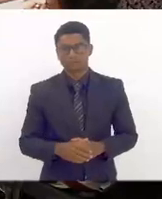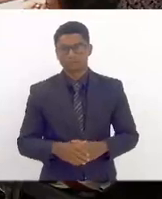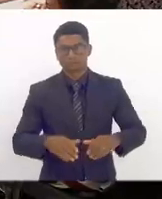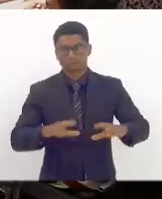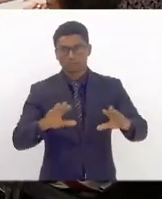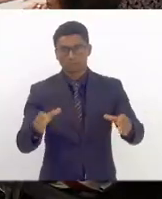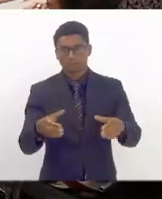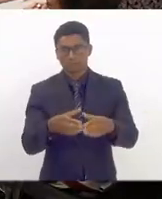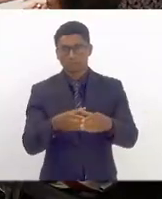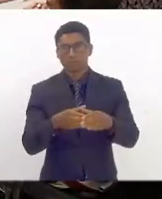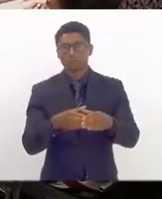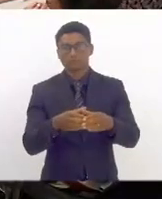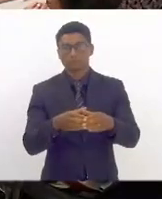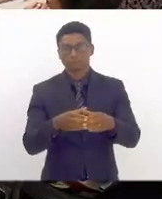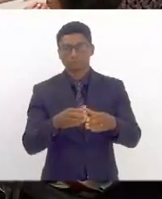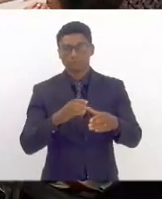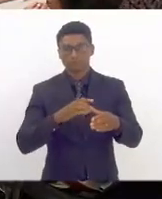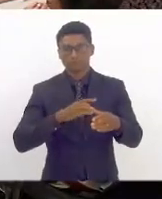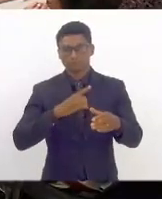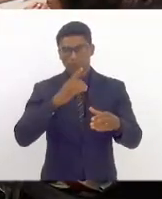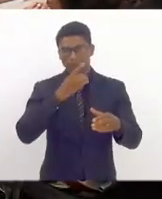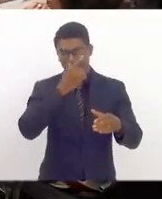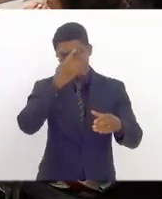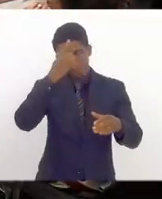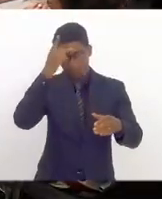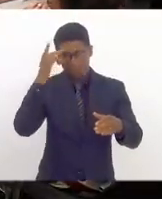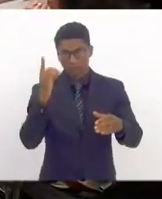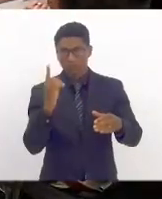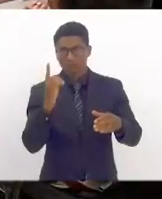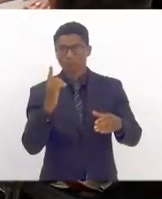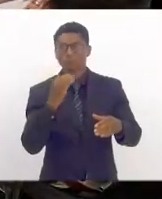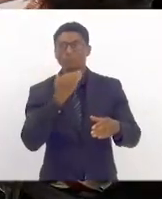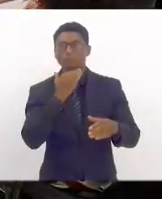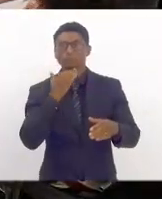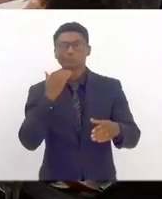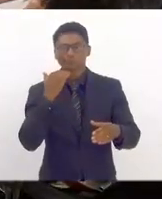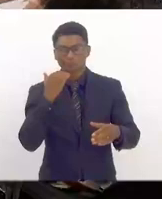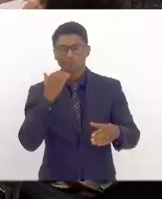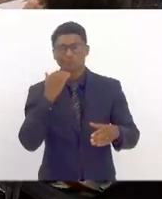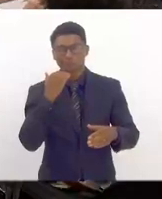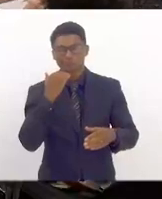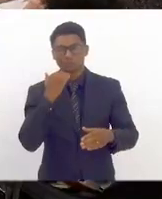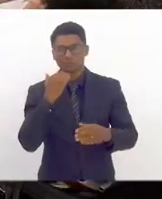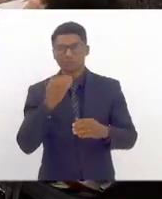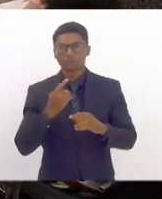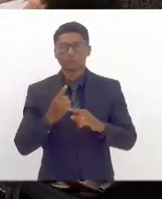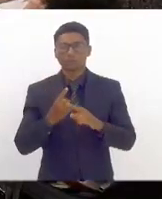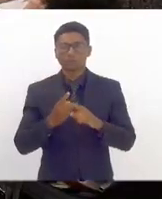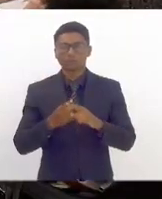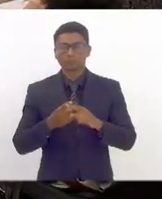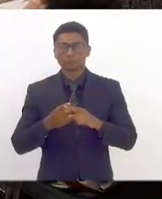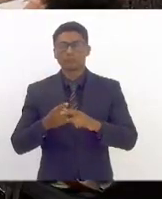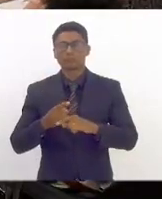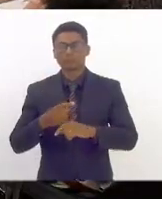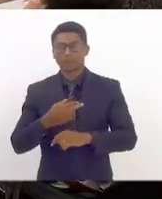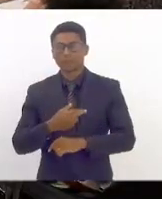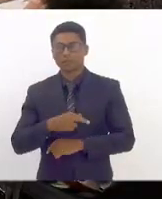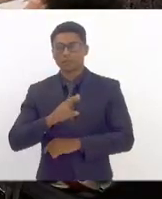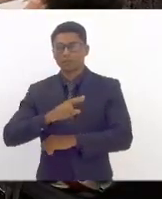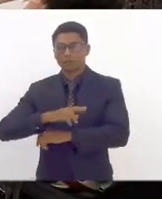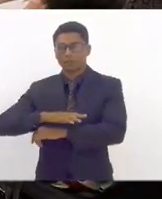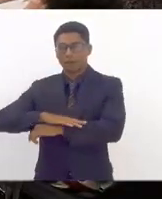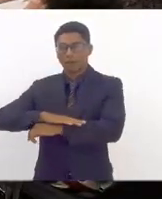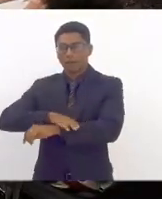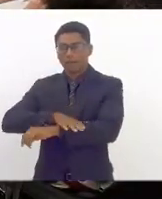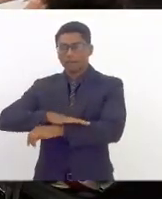teve um membro seu que faleceu né Por uma questão de racismo religioso